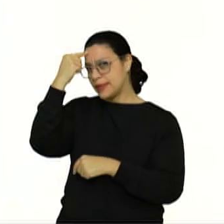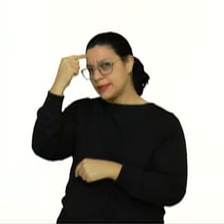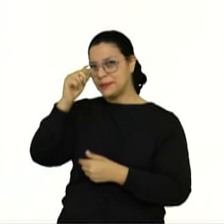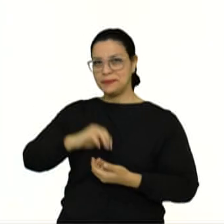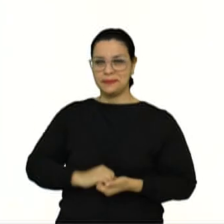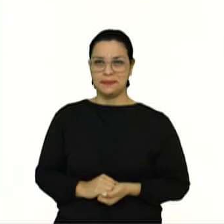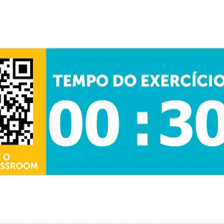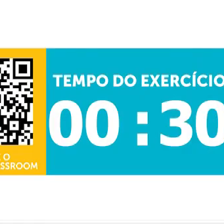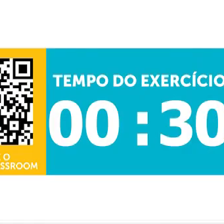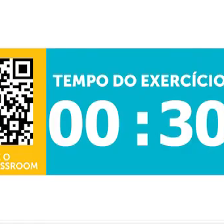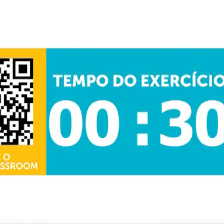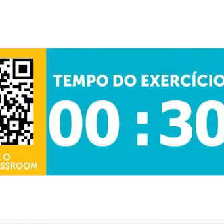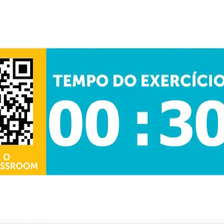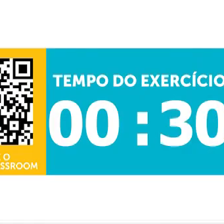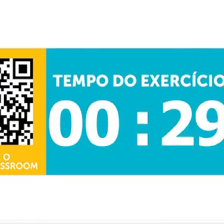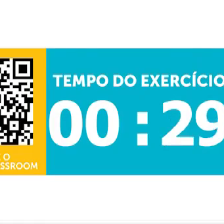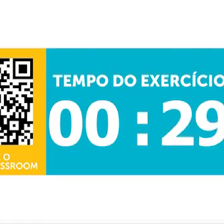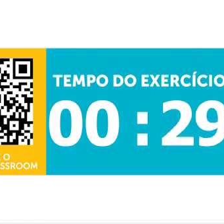pensar.